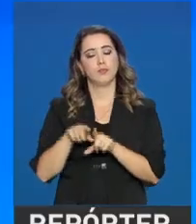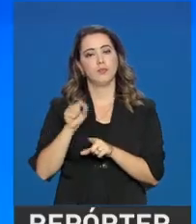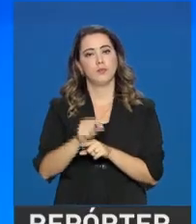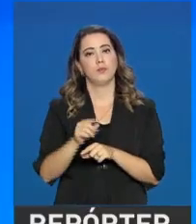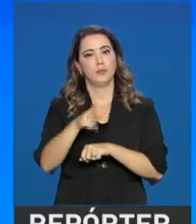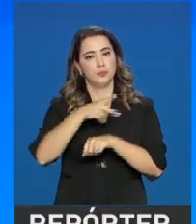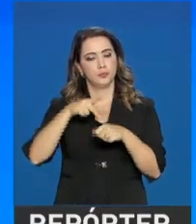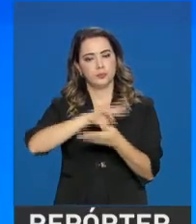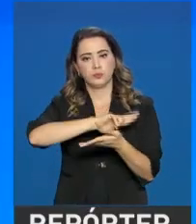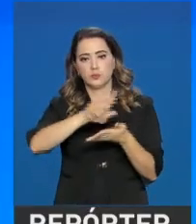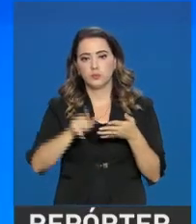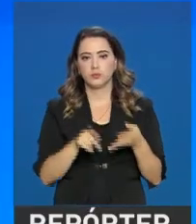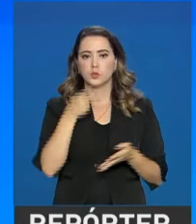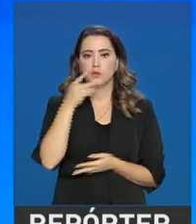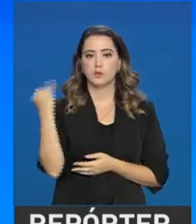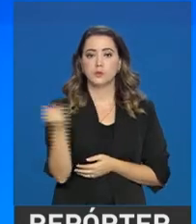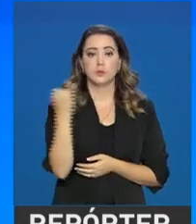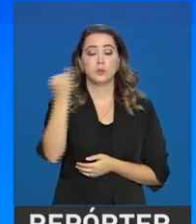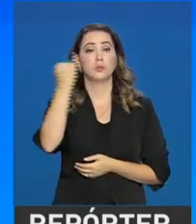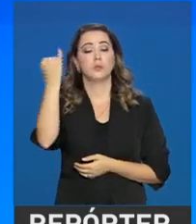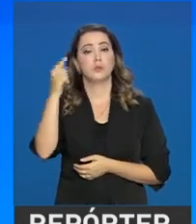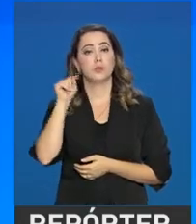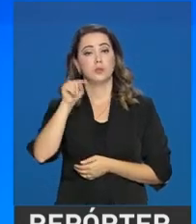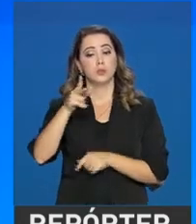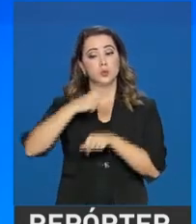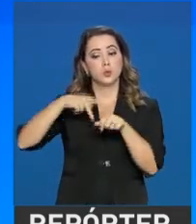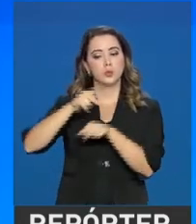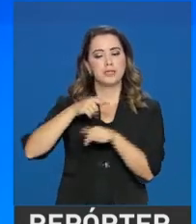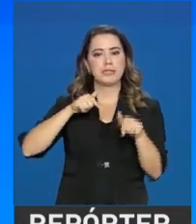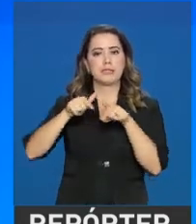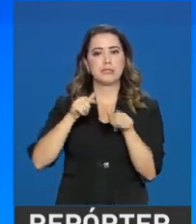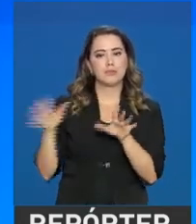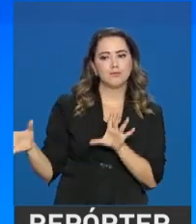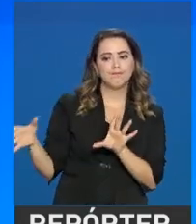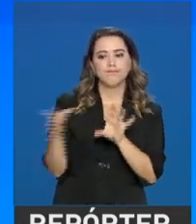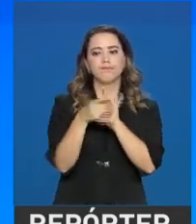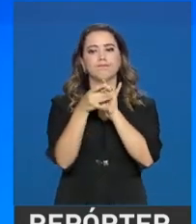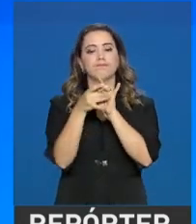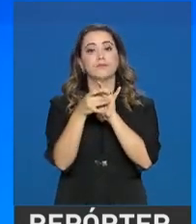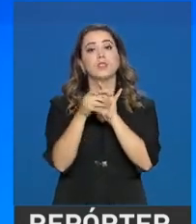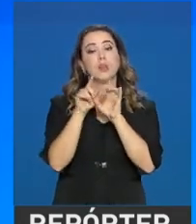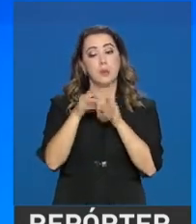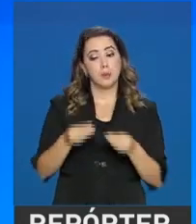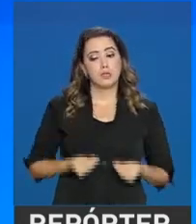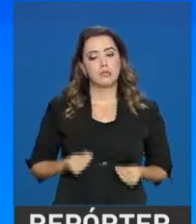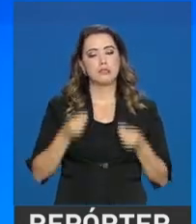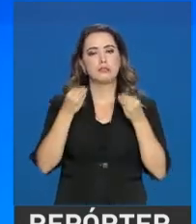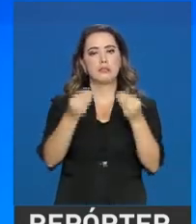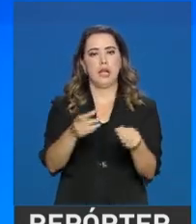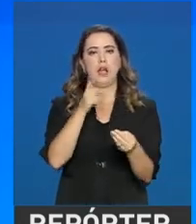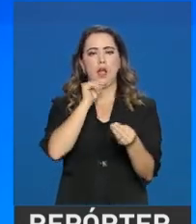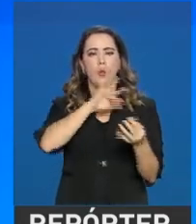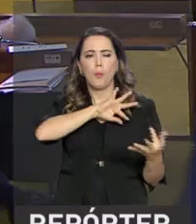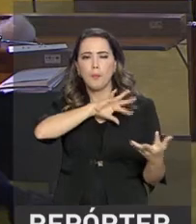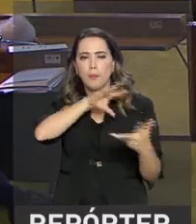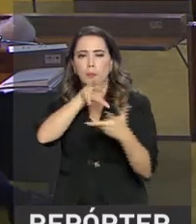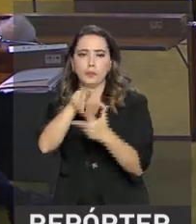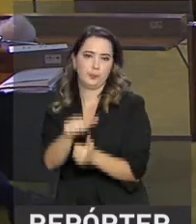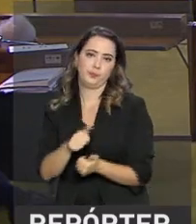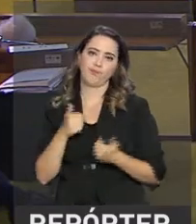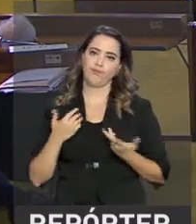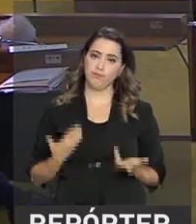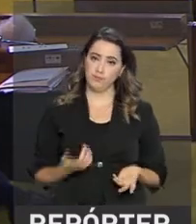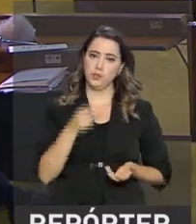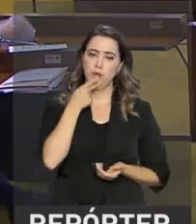o presidente michel temer destacou a necessidade de os países trabalharem coletivamente para garantir água para todos ele